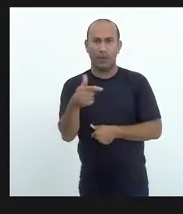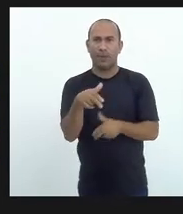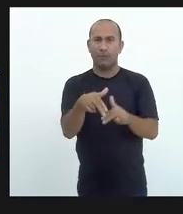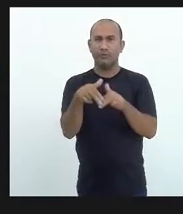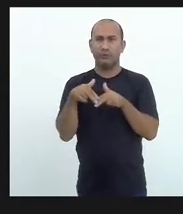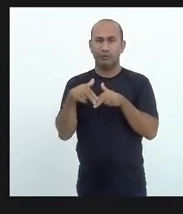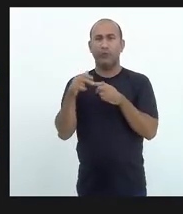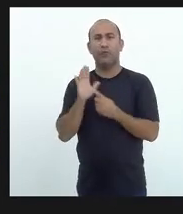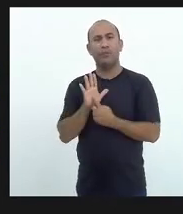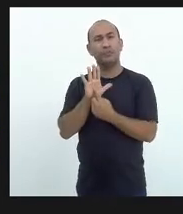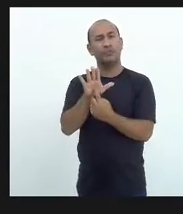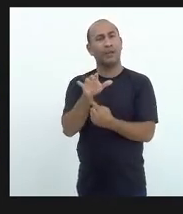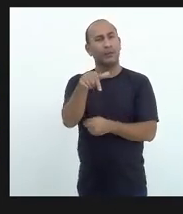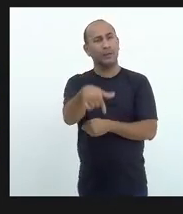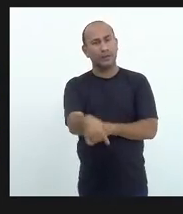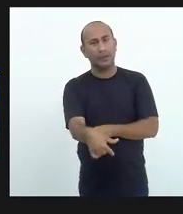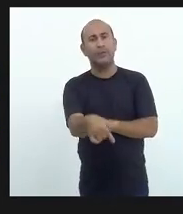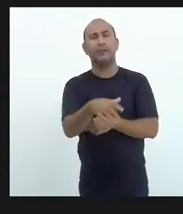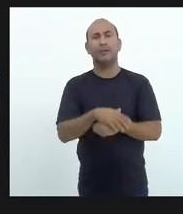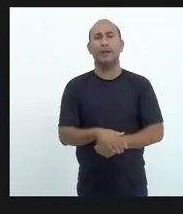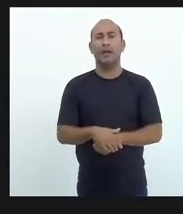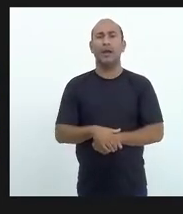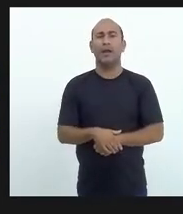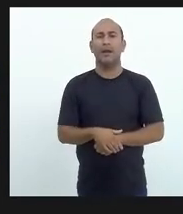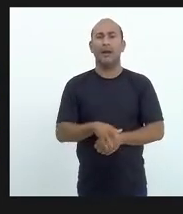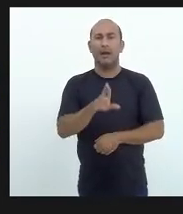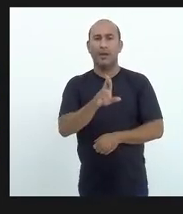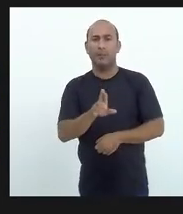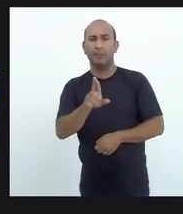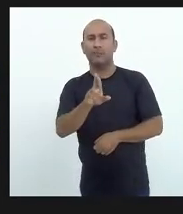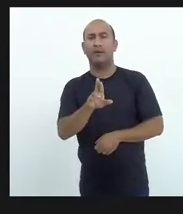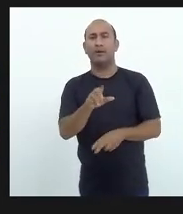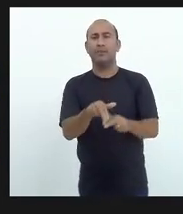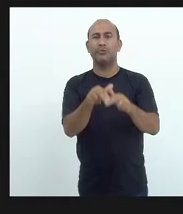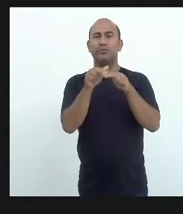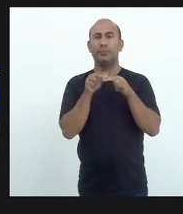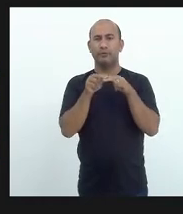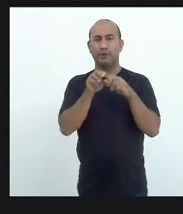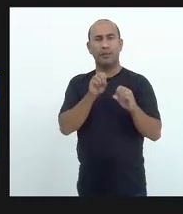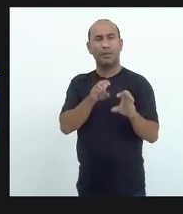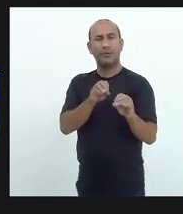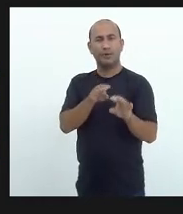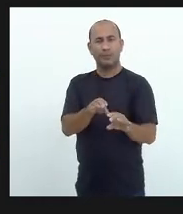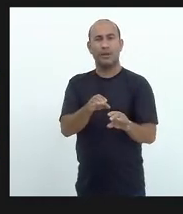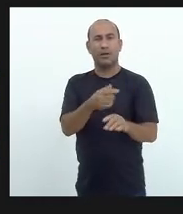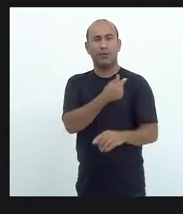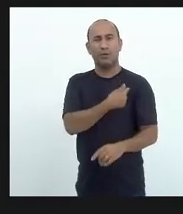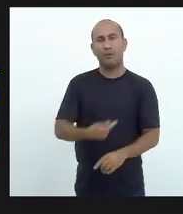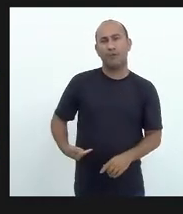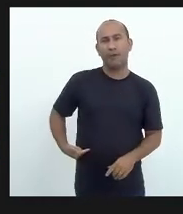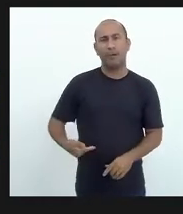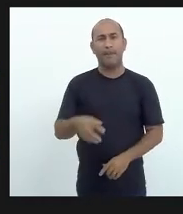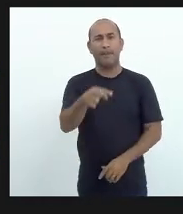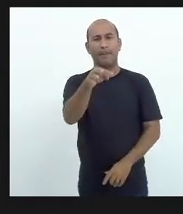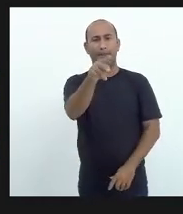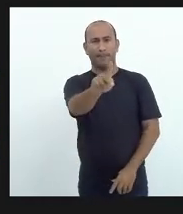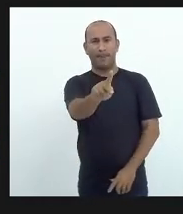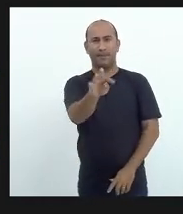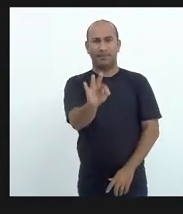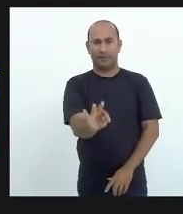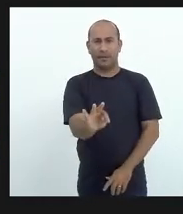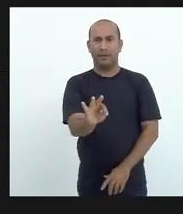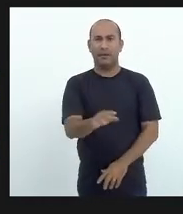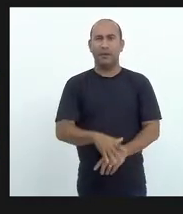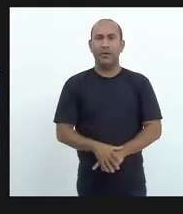trazido aos anais da República como patrono da educação justamente no governo PT. Uma figura que